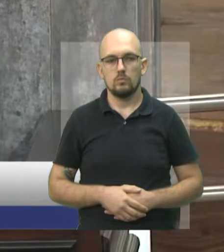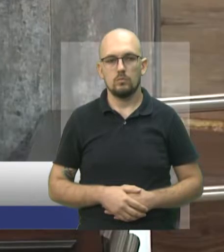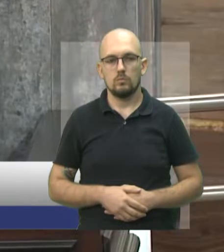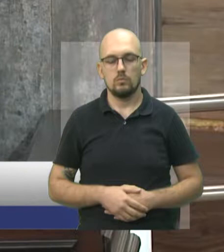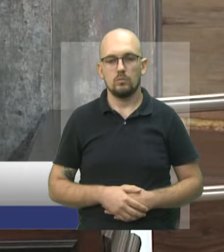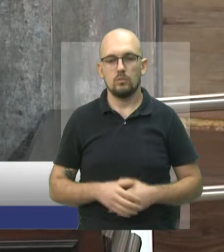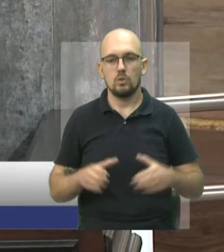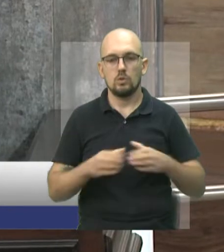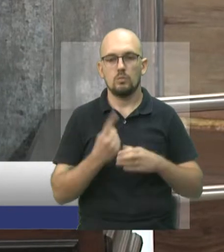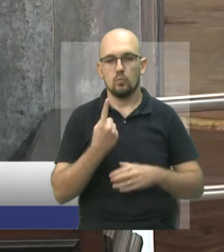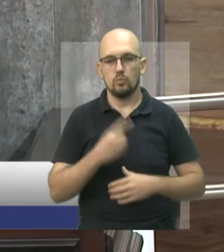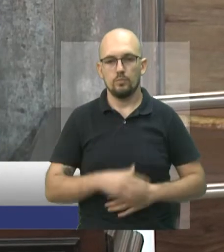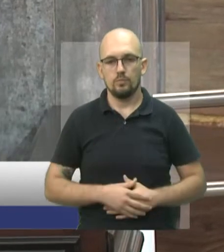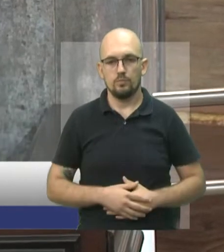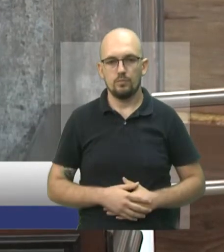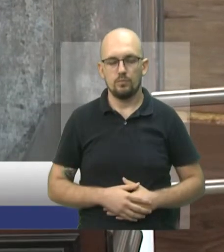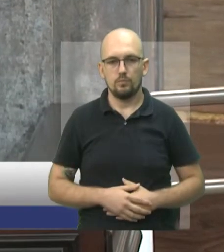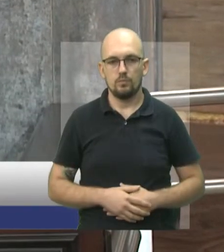Chapa 1.